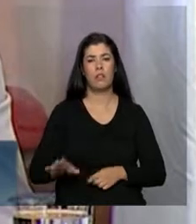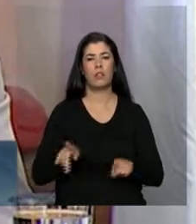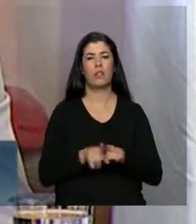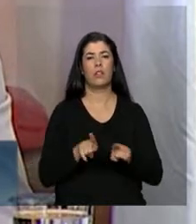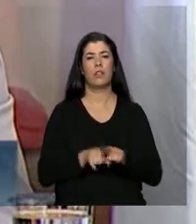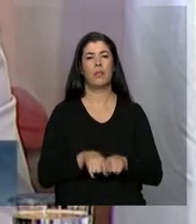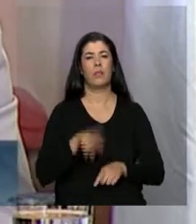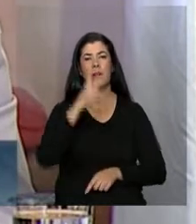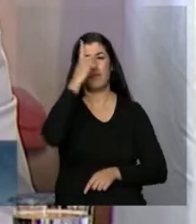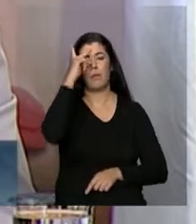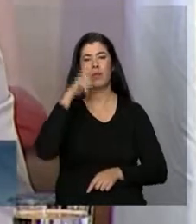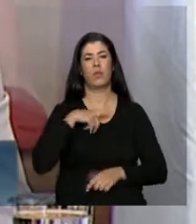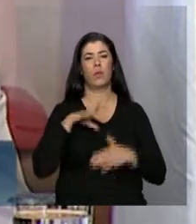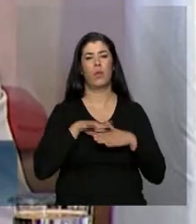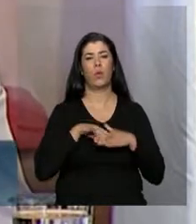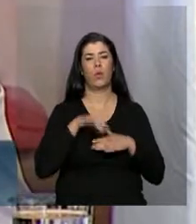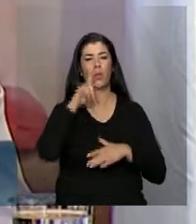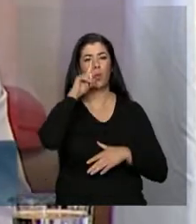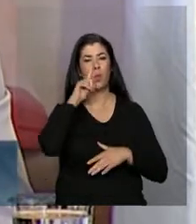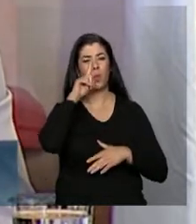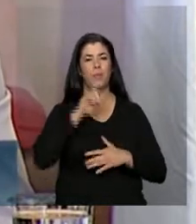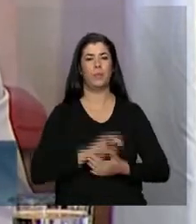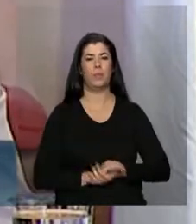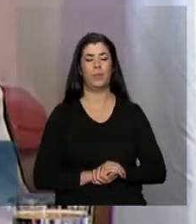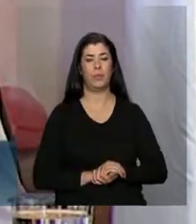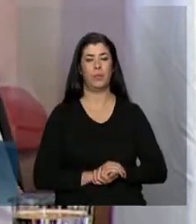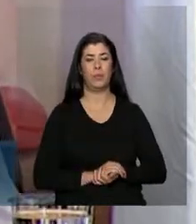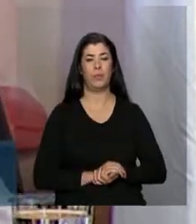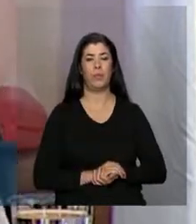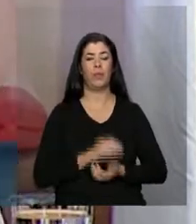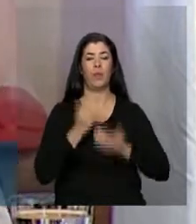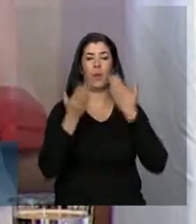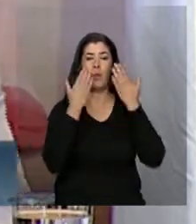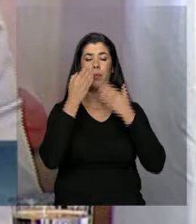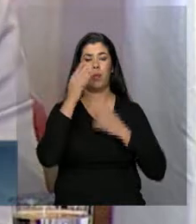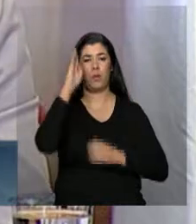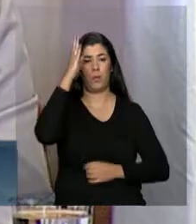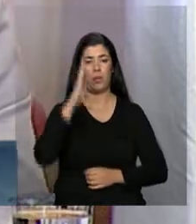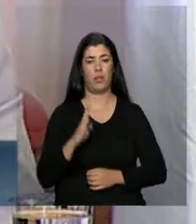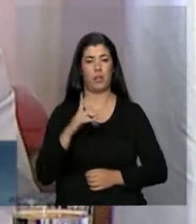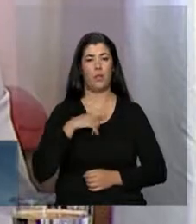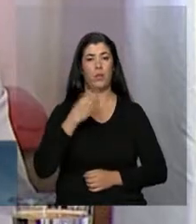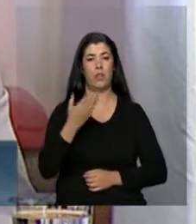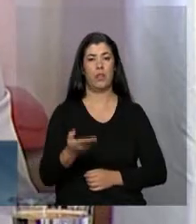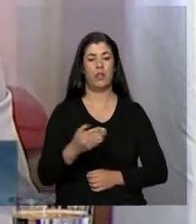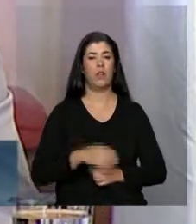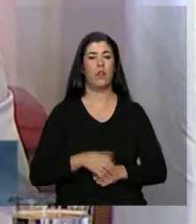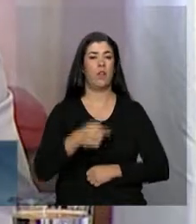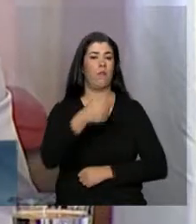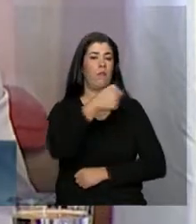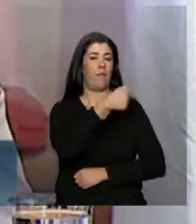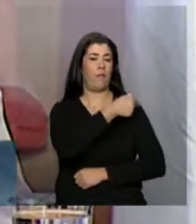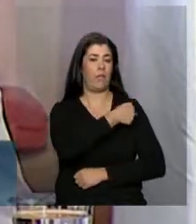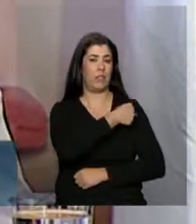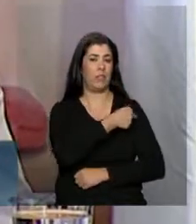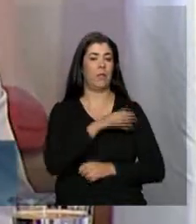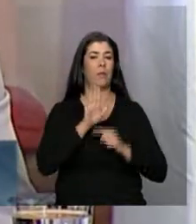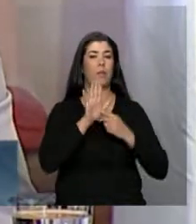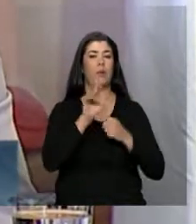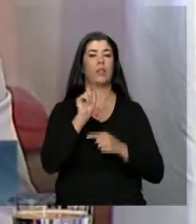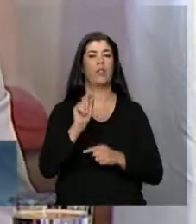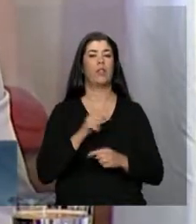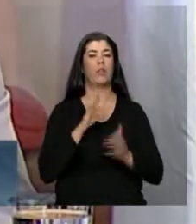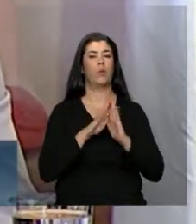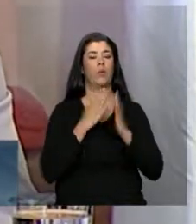os doentes crônicos. Em relação ao Brasil, a vacinação, os estudos mostram que ele